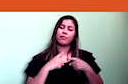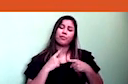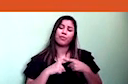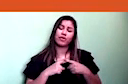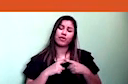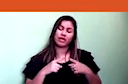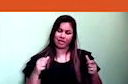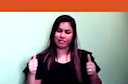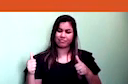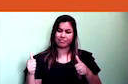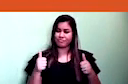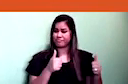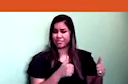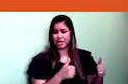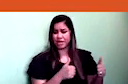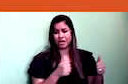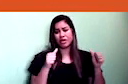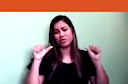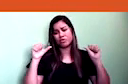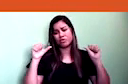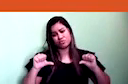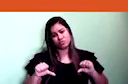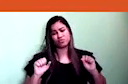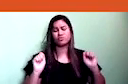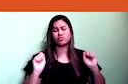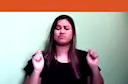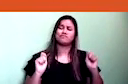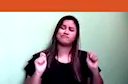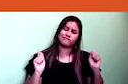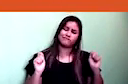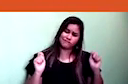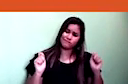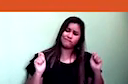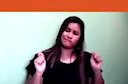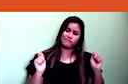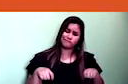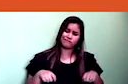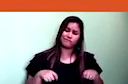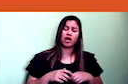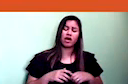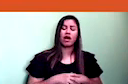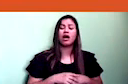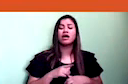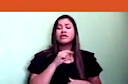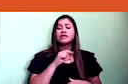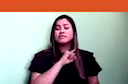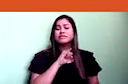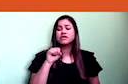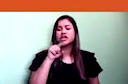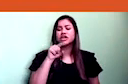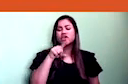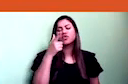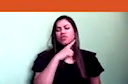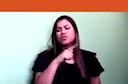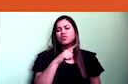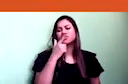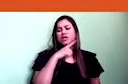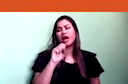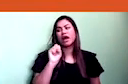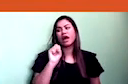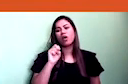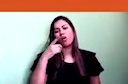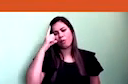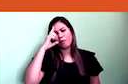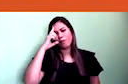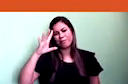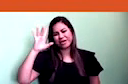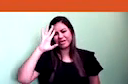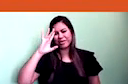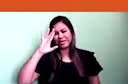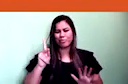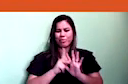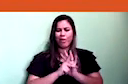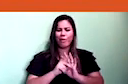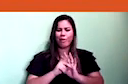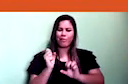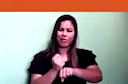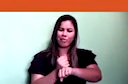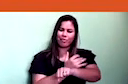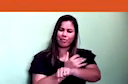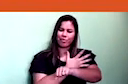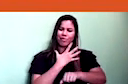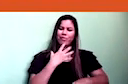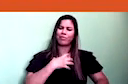emocional. Se você consegue, ou se você pensa na sua saúde física, né, a saúde